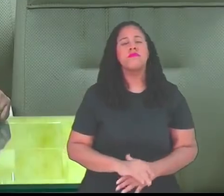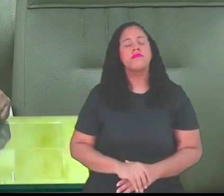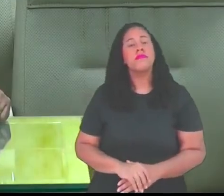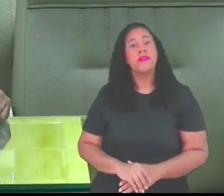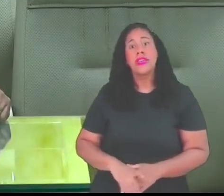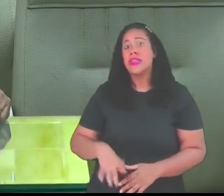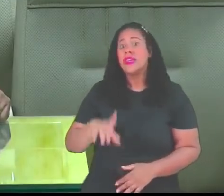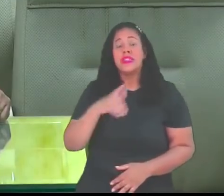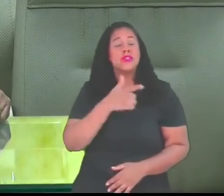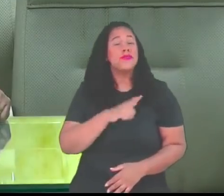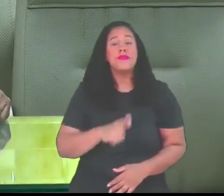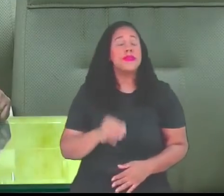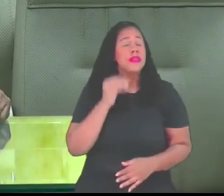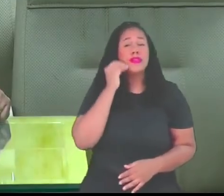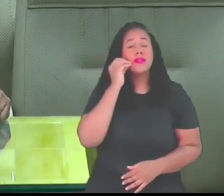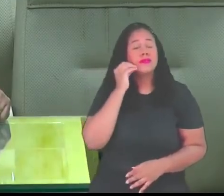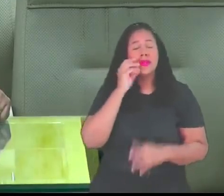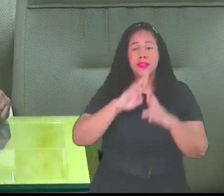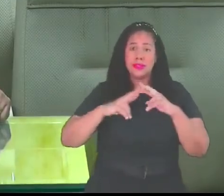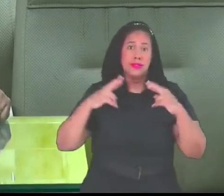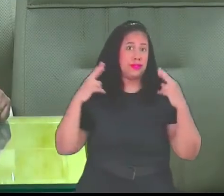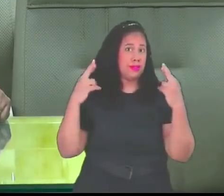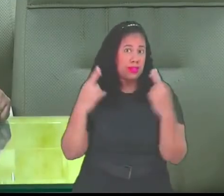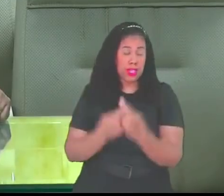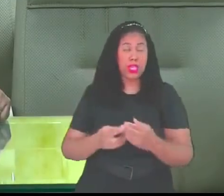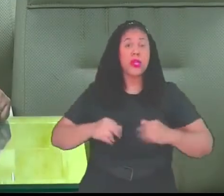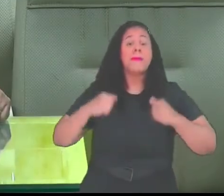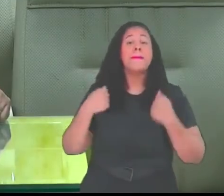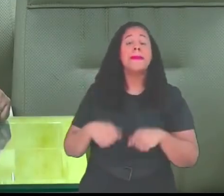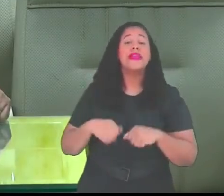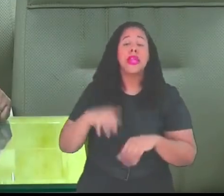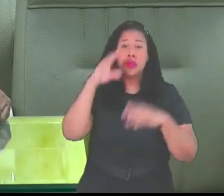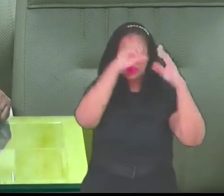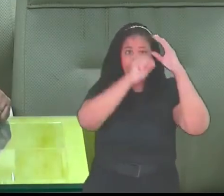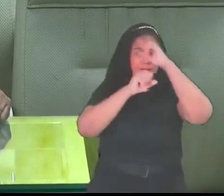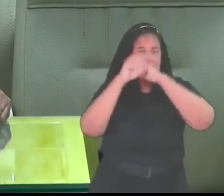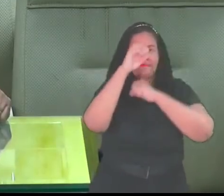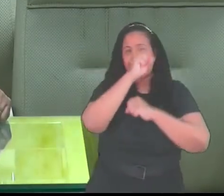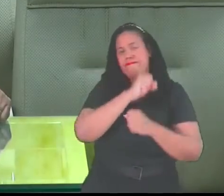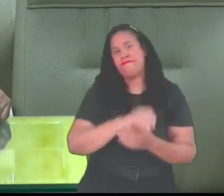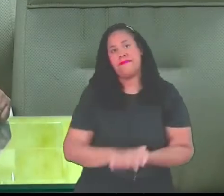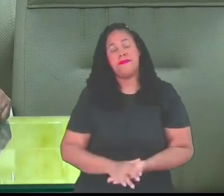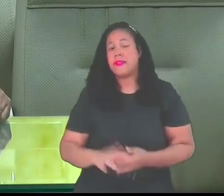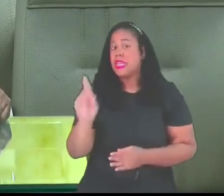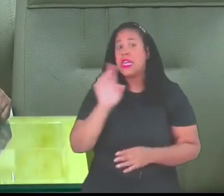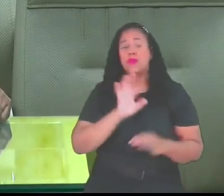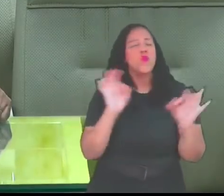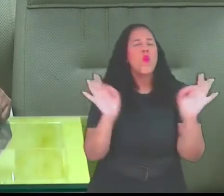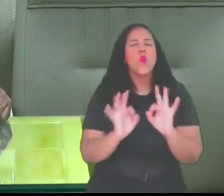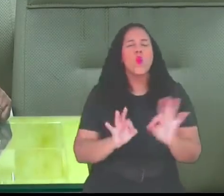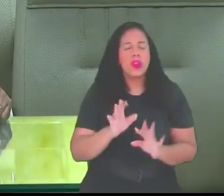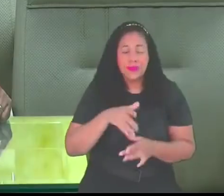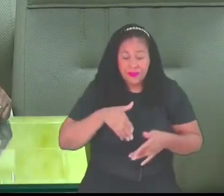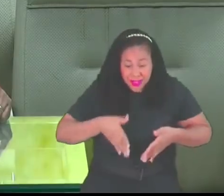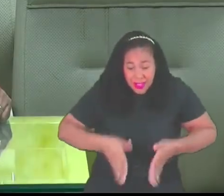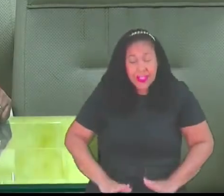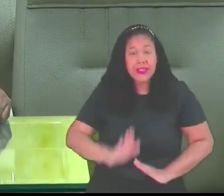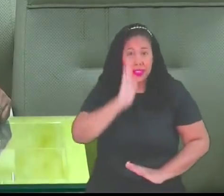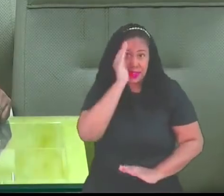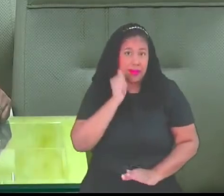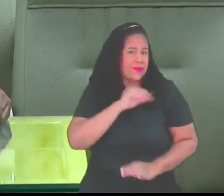Ele não tem experiência de reinado, ele precisa aprender. Ninguém nasce sabendo tudo,